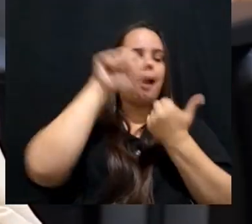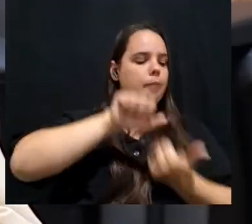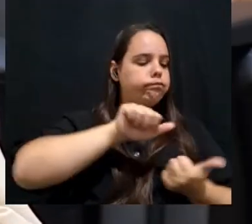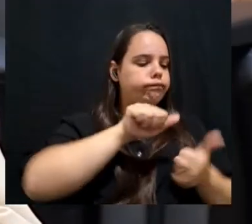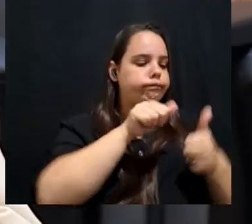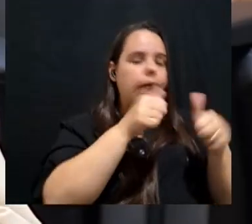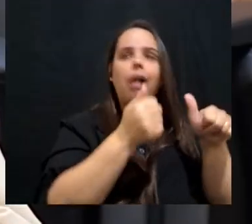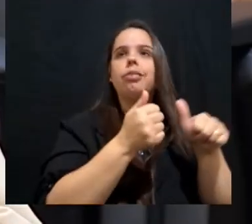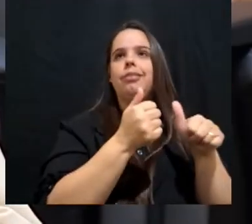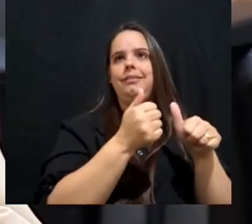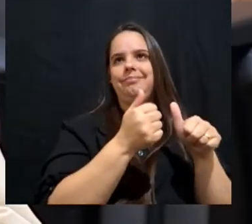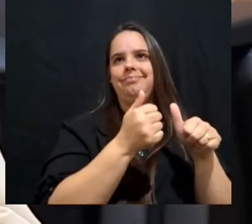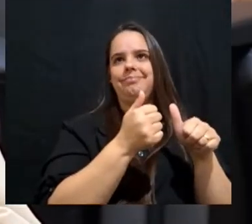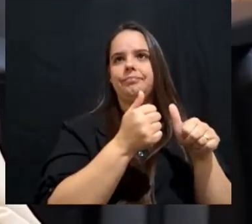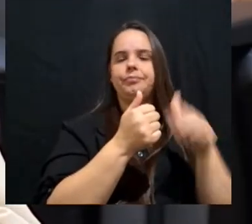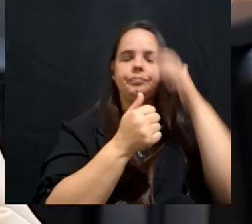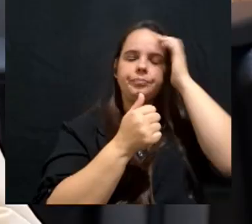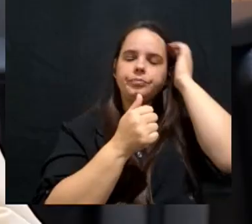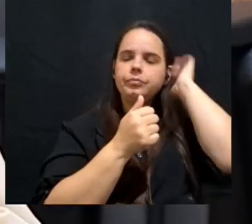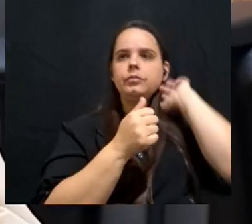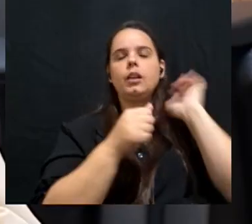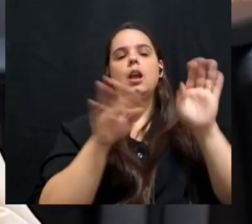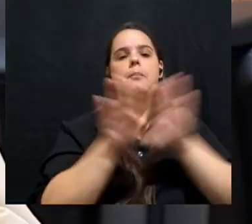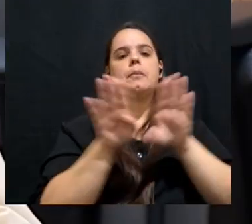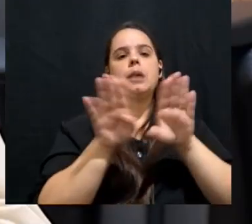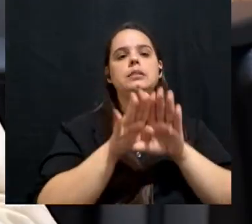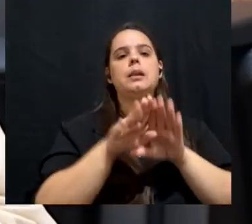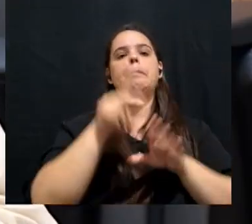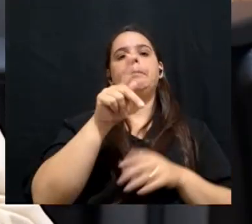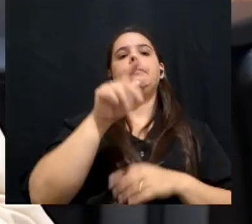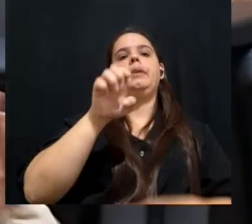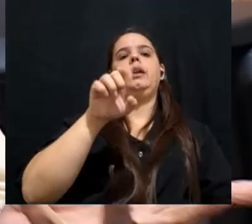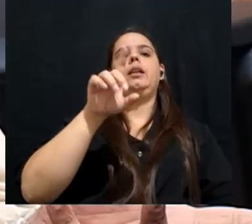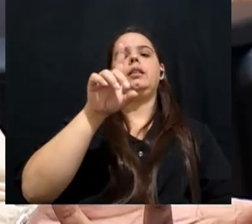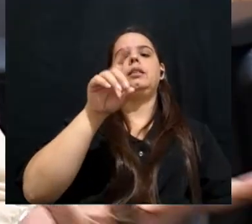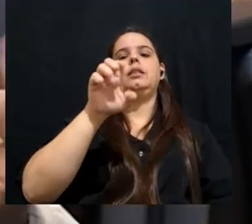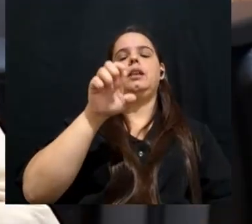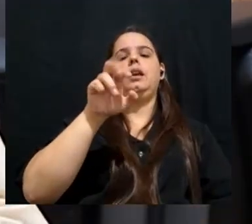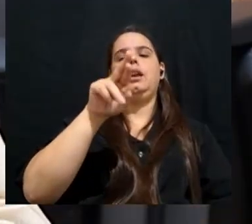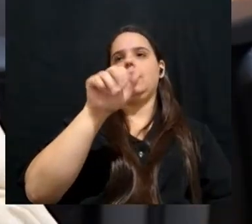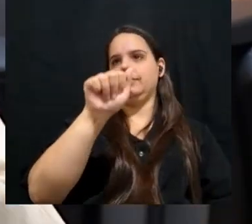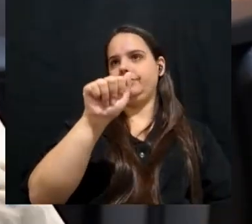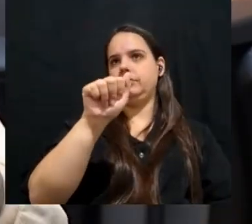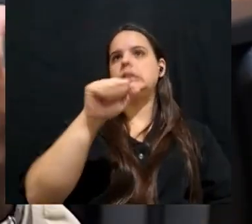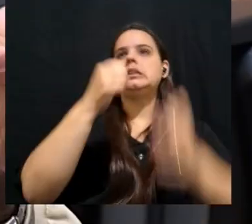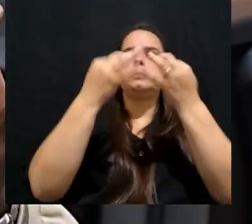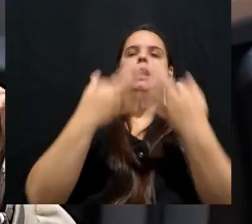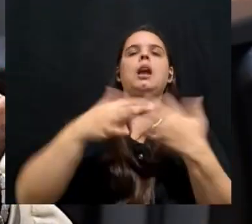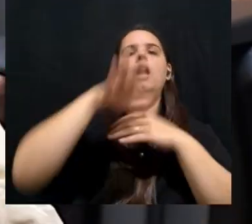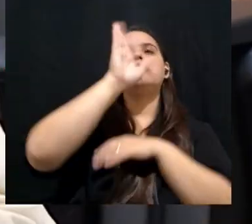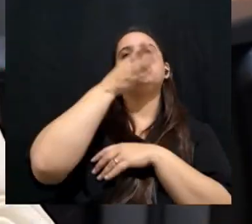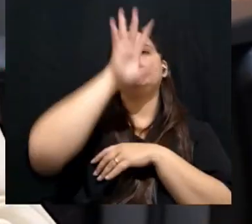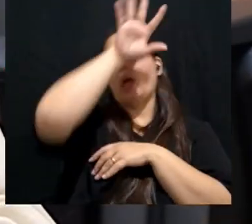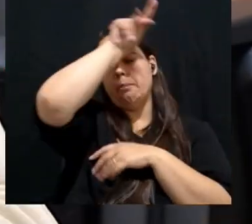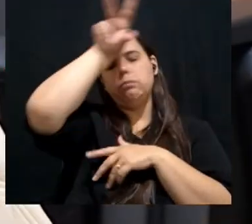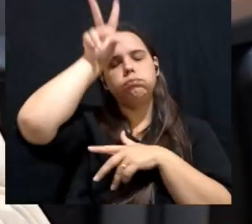Mas a Pedreira do Chapadão, falando já com o prefeito, depois dessa indicação, a gente foi discutir,